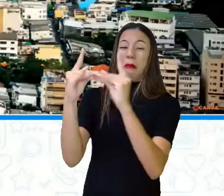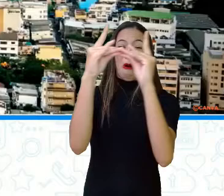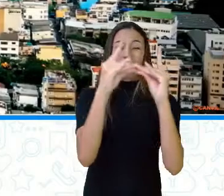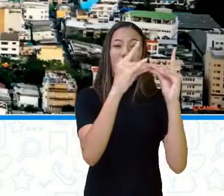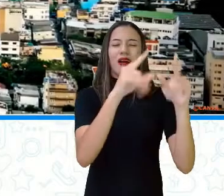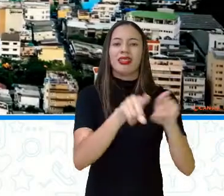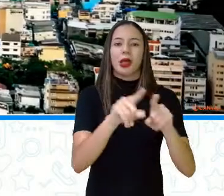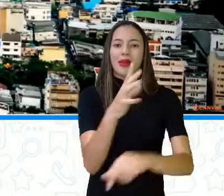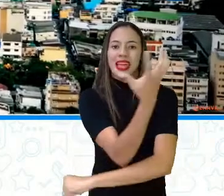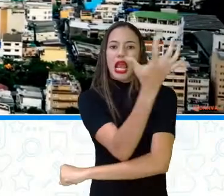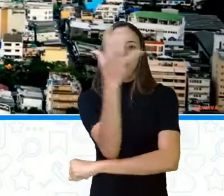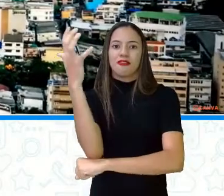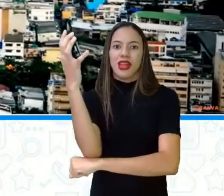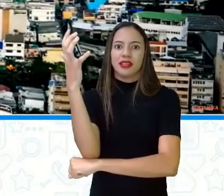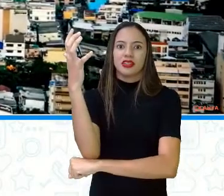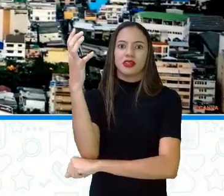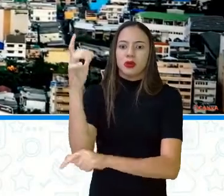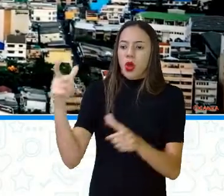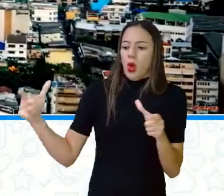vão sendo tomadas, e